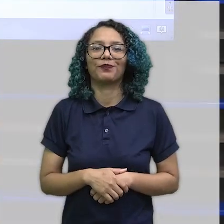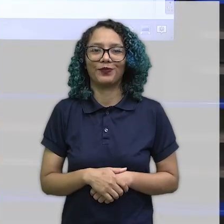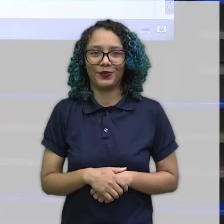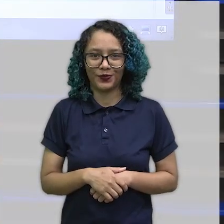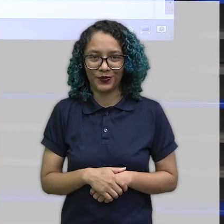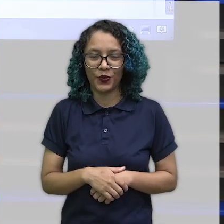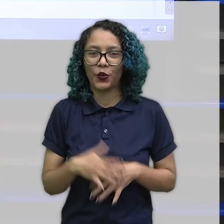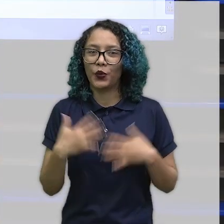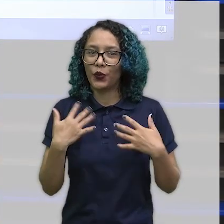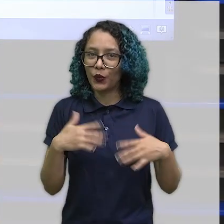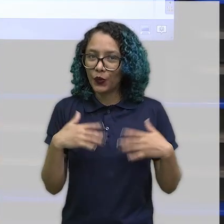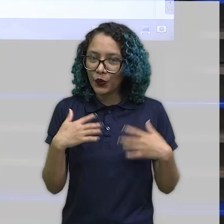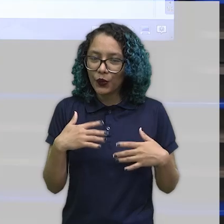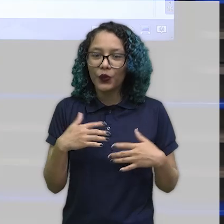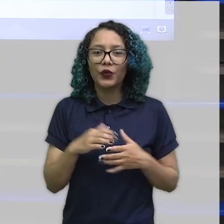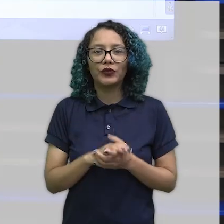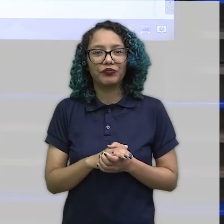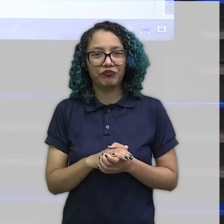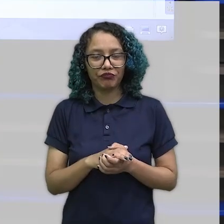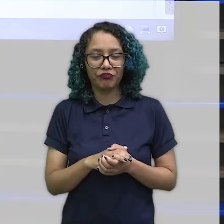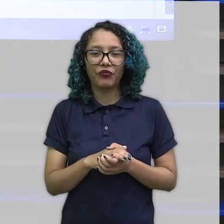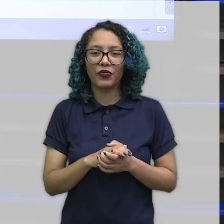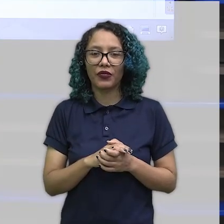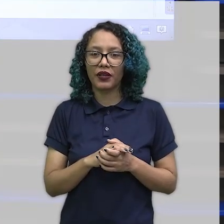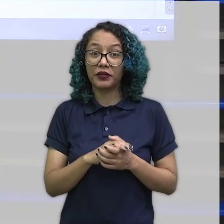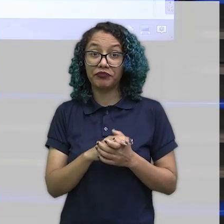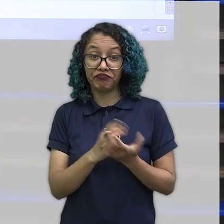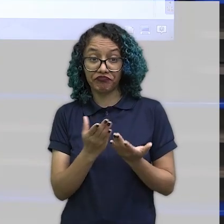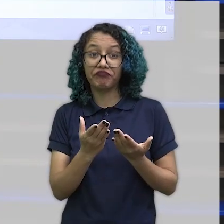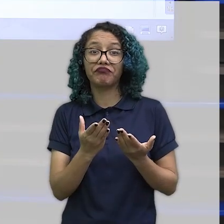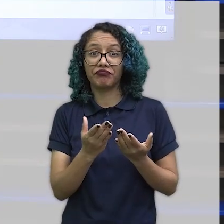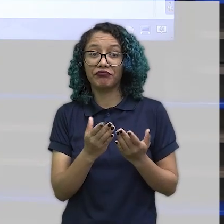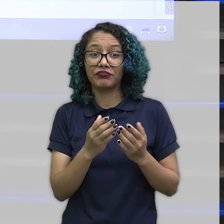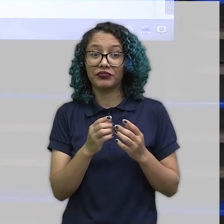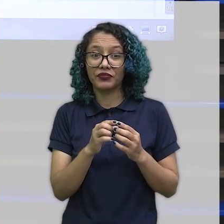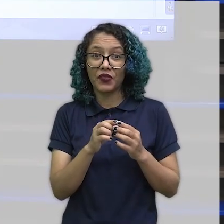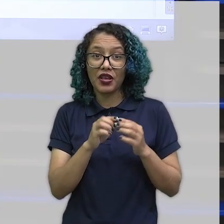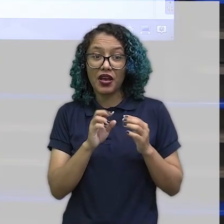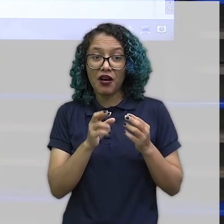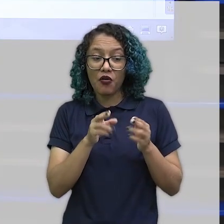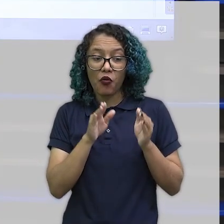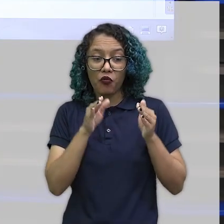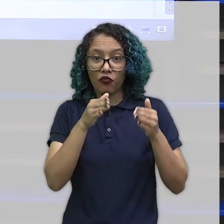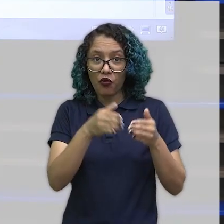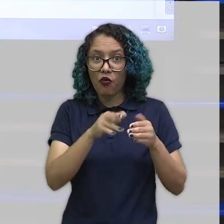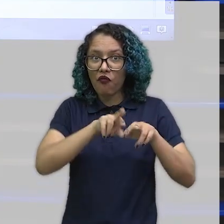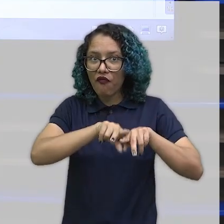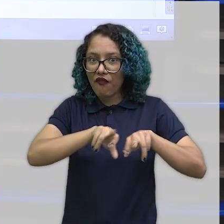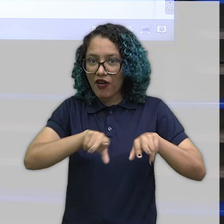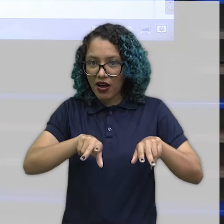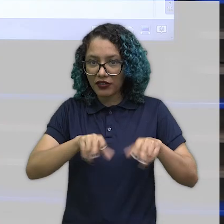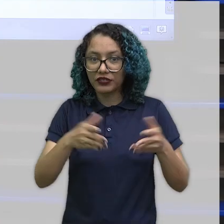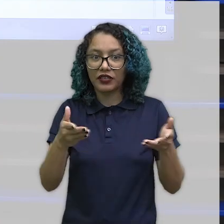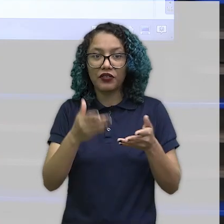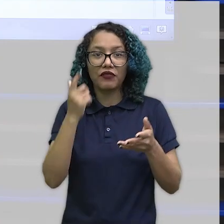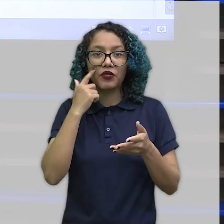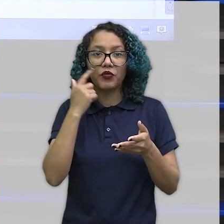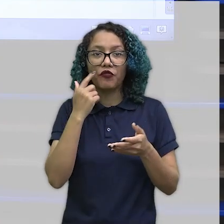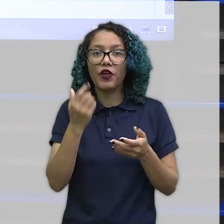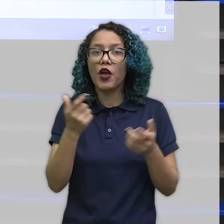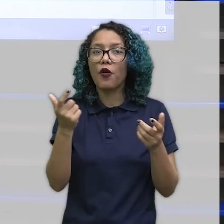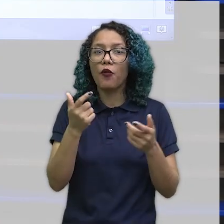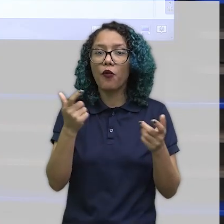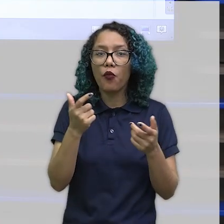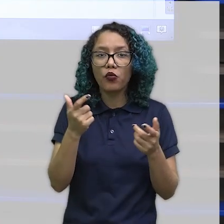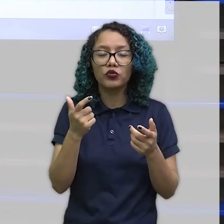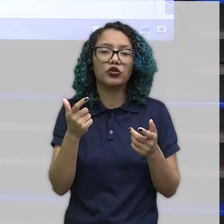Olha só quanta funcionalidade, né? Então, nós vamos agora verificar, além das formas e onde ele é utilizado no dia a dia,